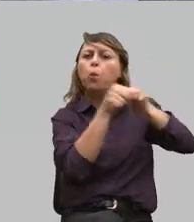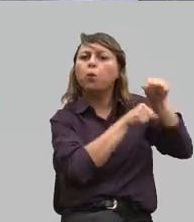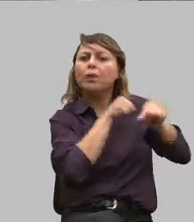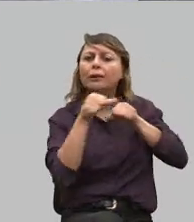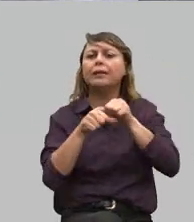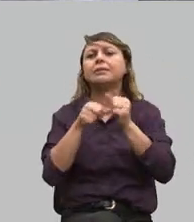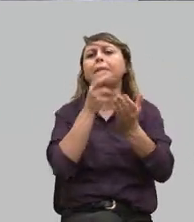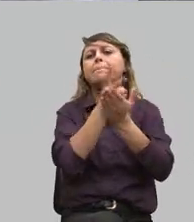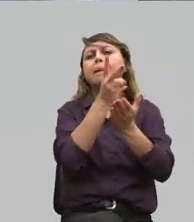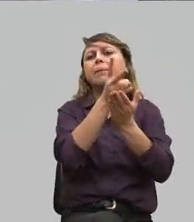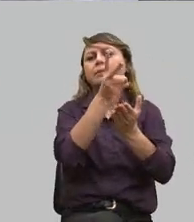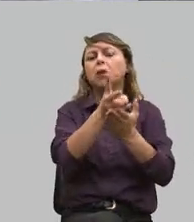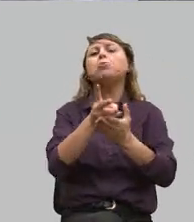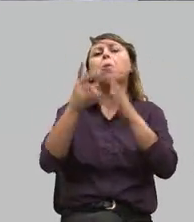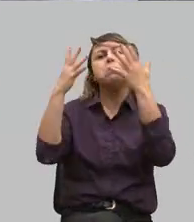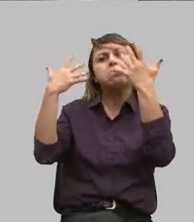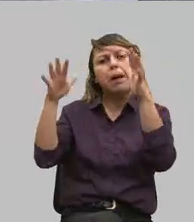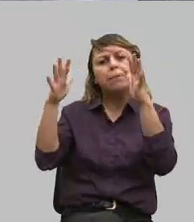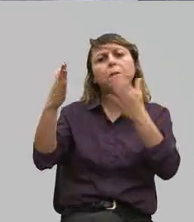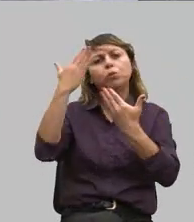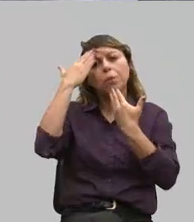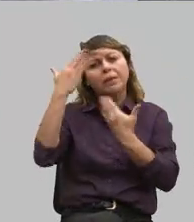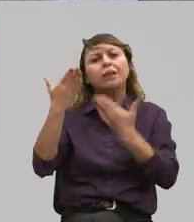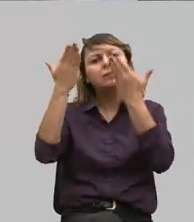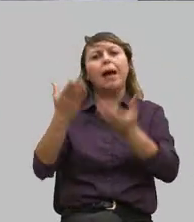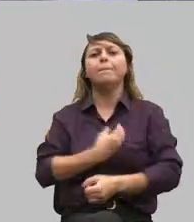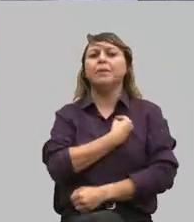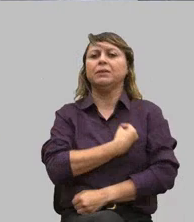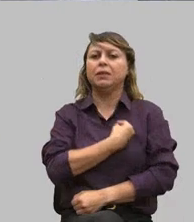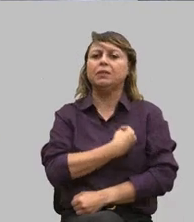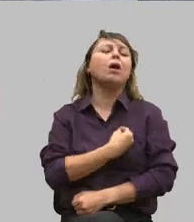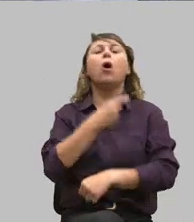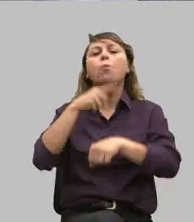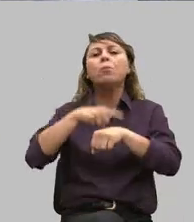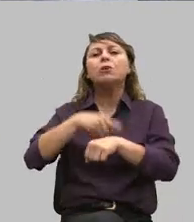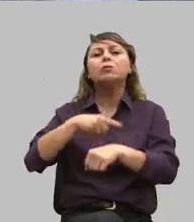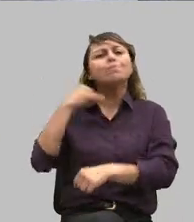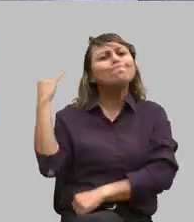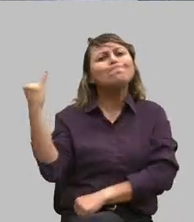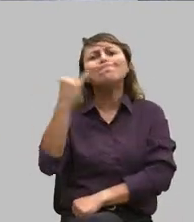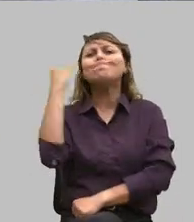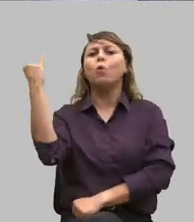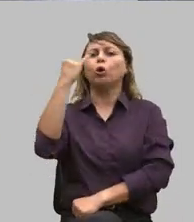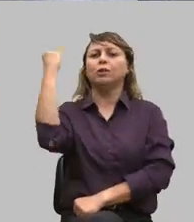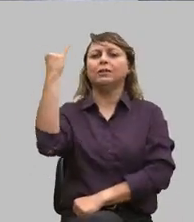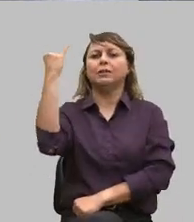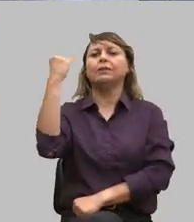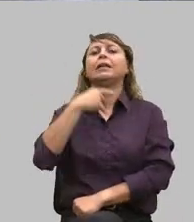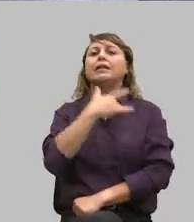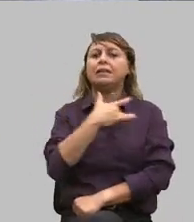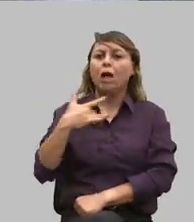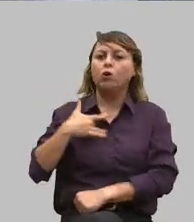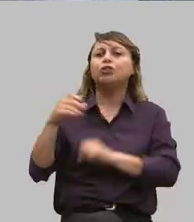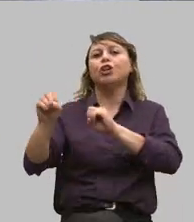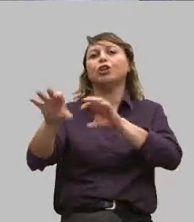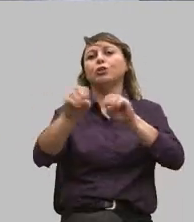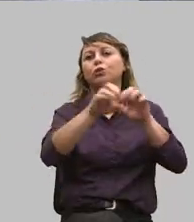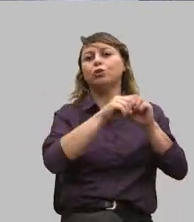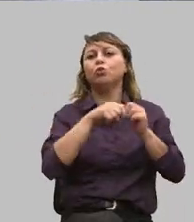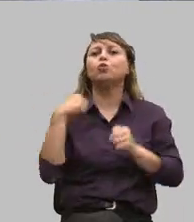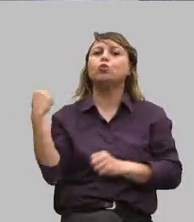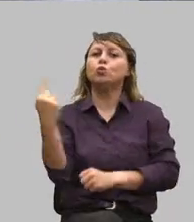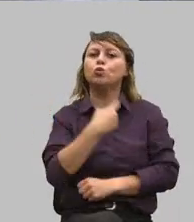permanente Então parabéns mais uma vez meu muito obrigado estar aqui presente no momento importantíssimo né da saúde e da educação dos nossos